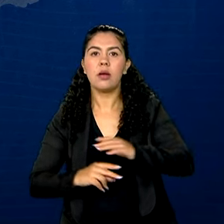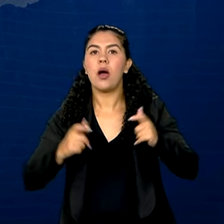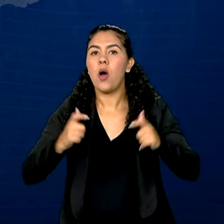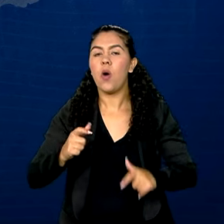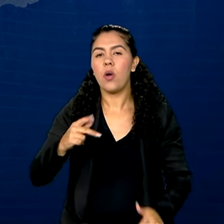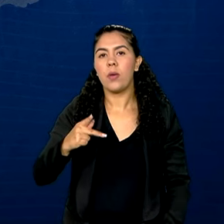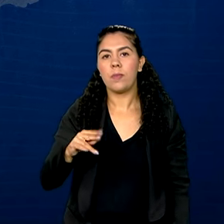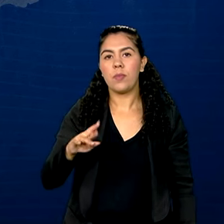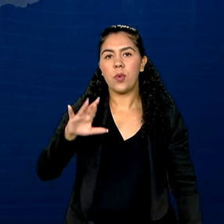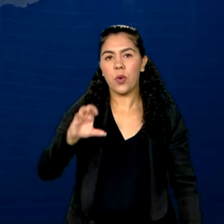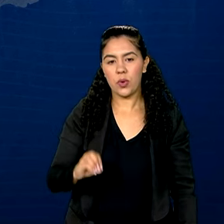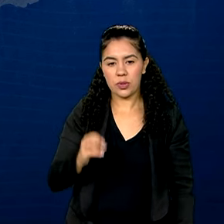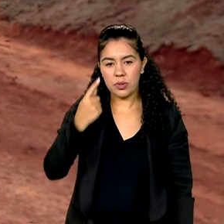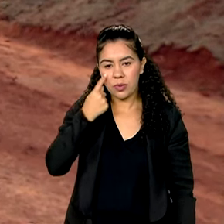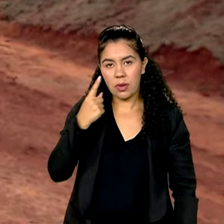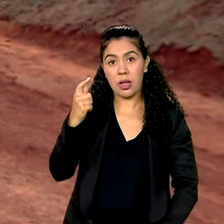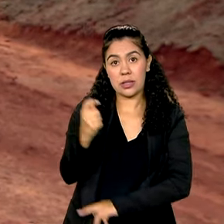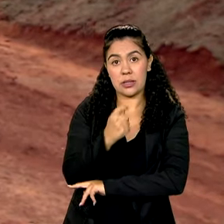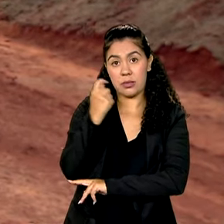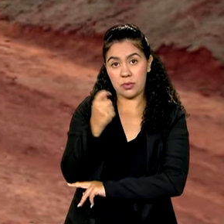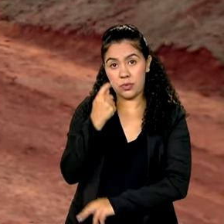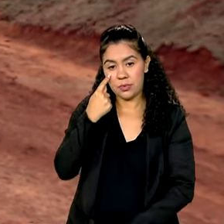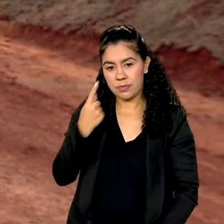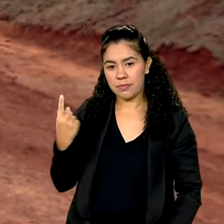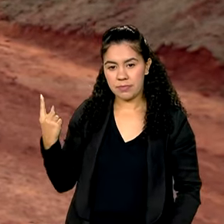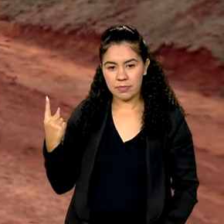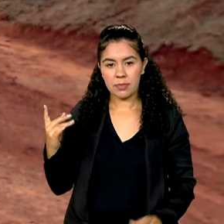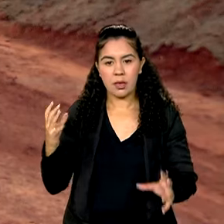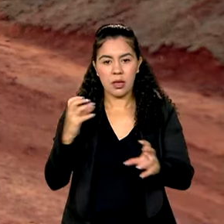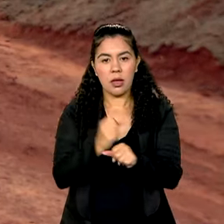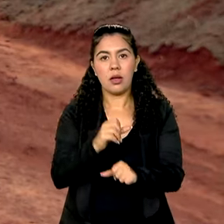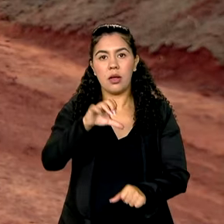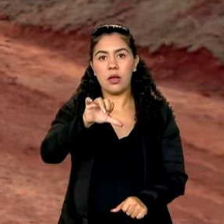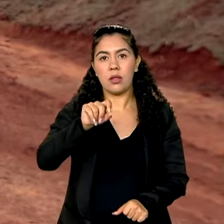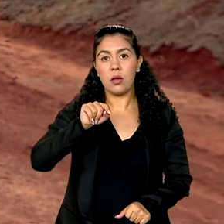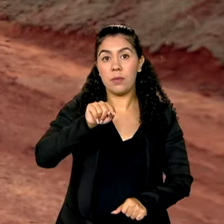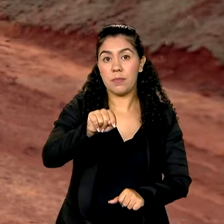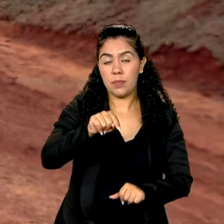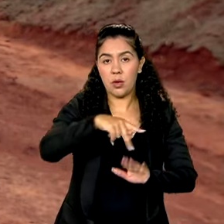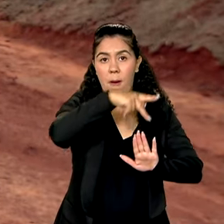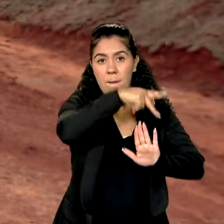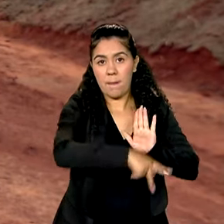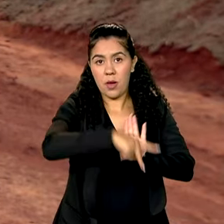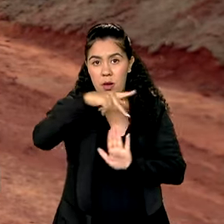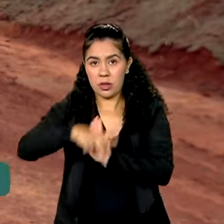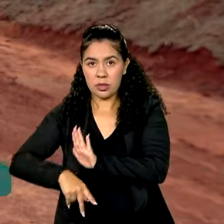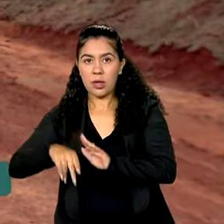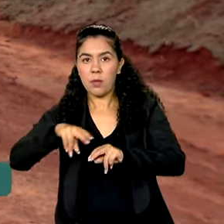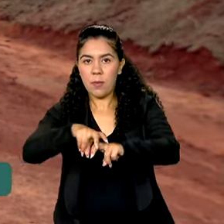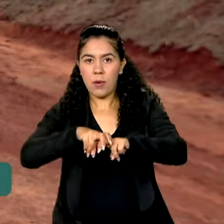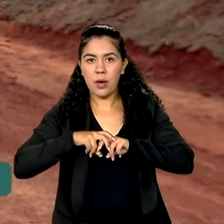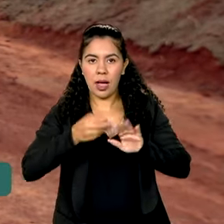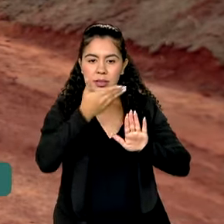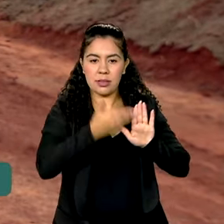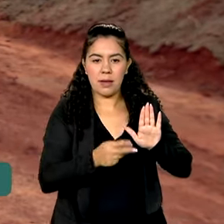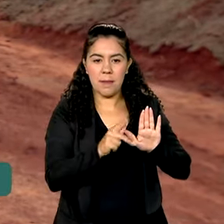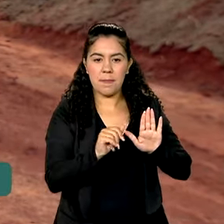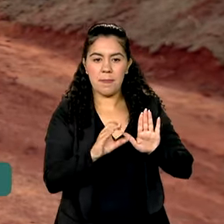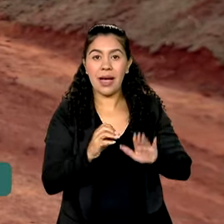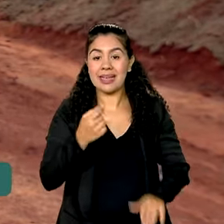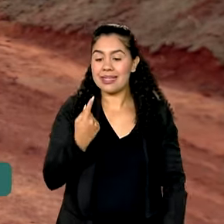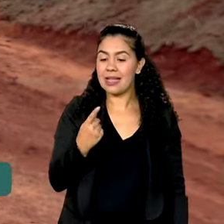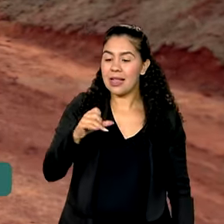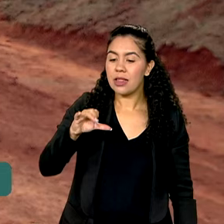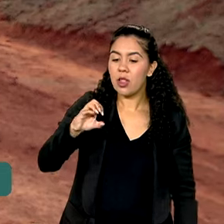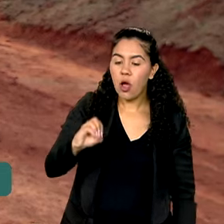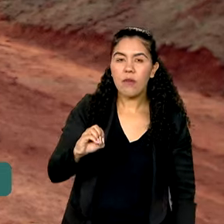Xavier, no Rio Grande do Sul. Entre os mais de 9.700 projetos do novo PAC, 190 foram